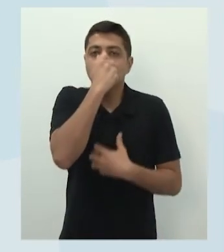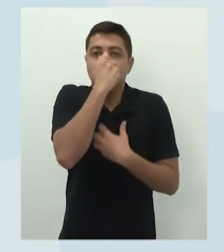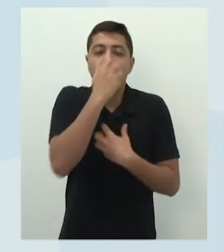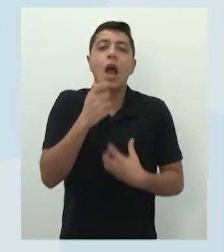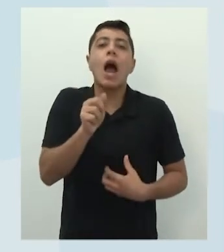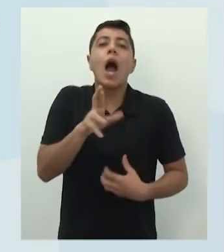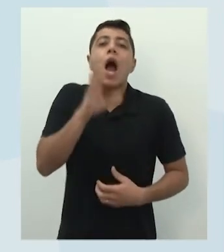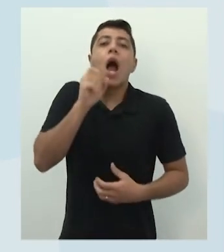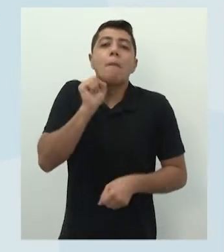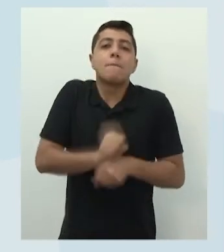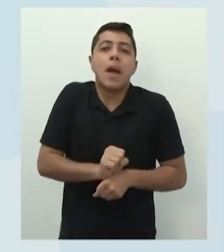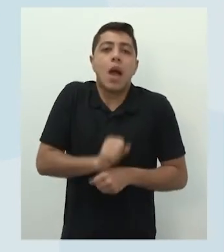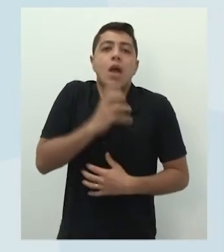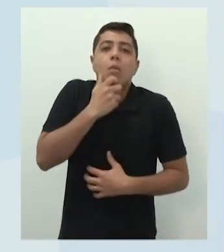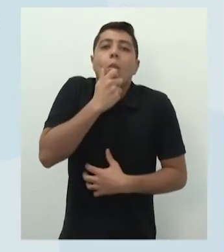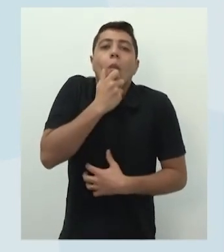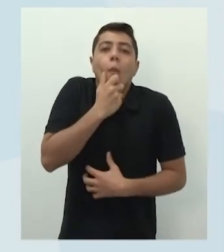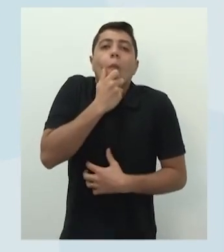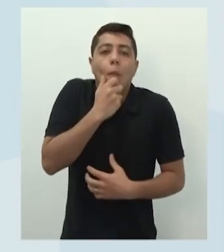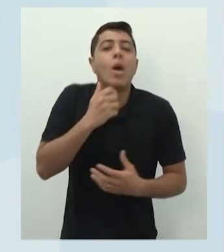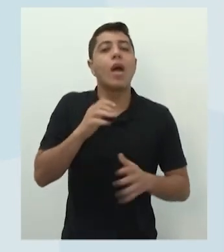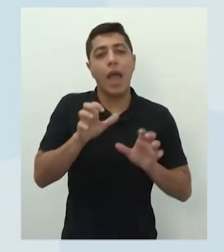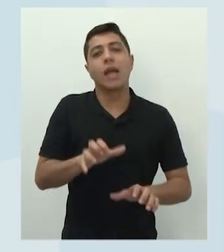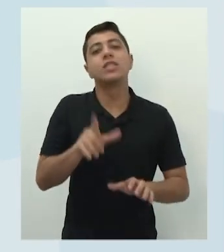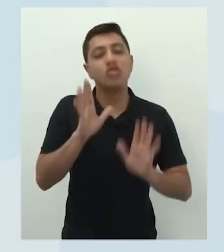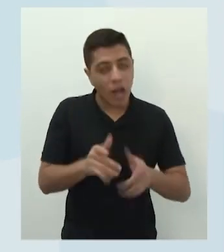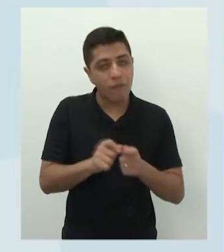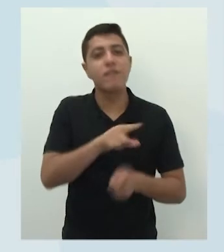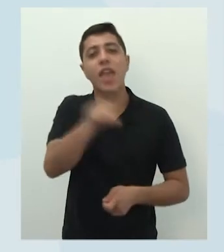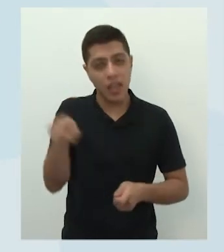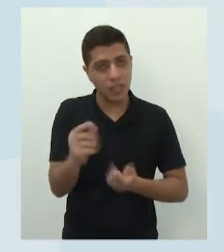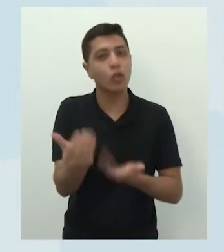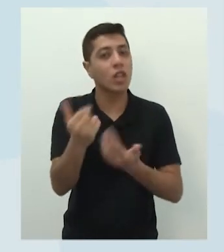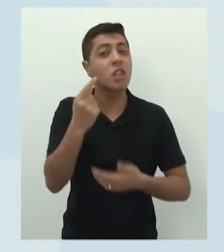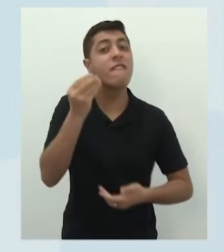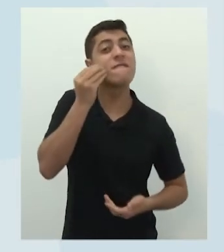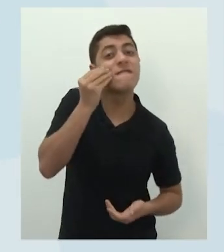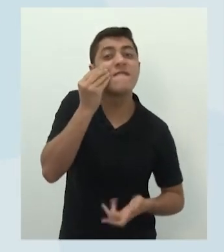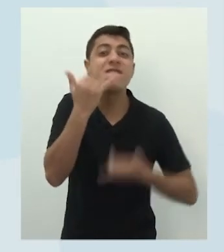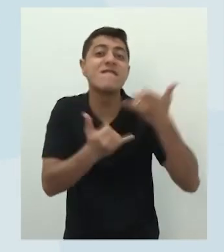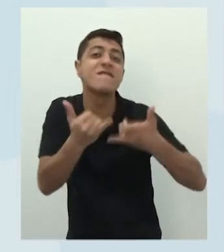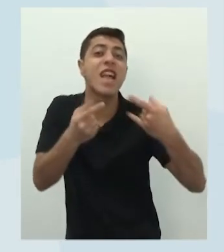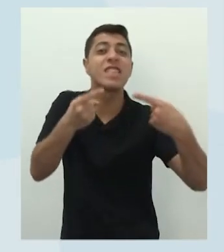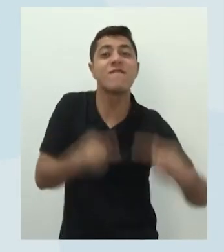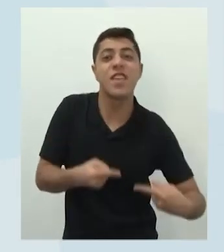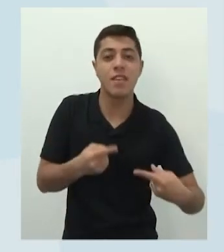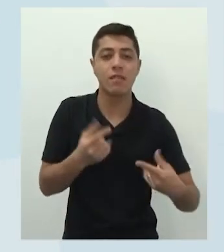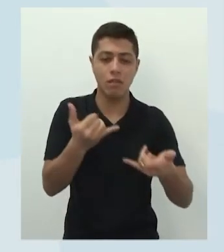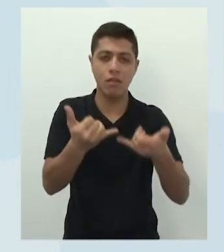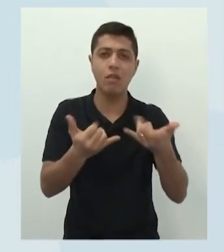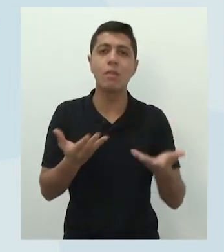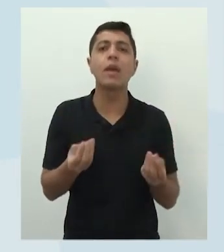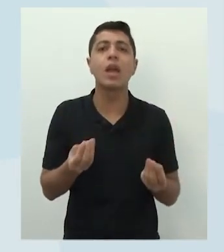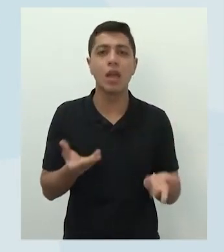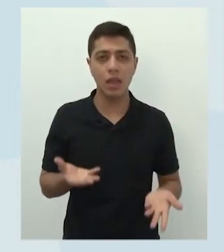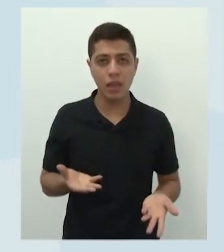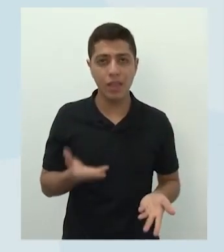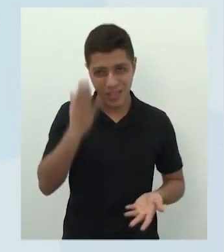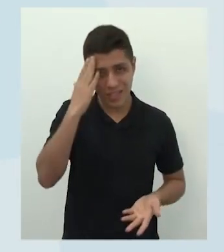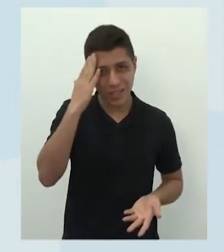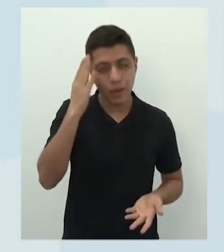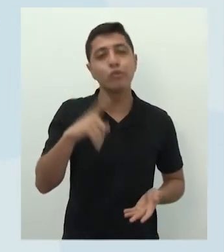professores, é o desafio, é o assunto dos desafios perigosos na internet. Cada época tem um